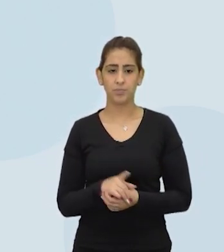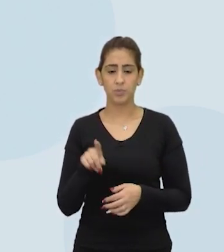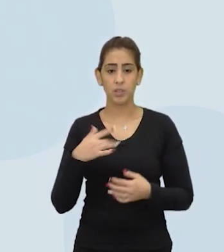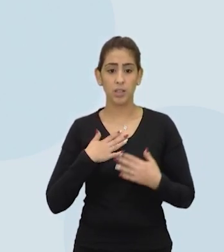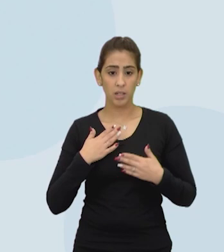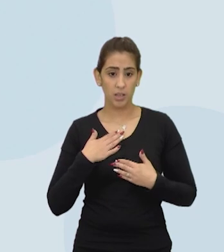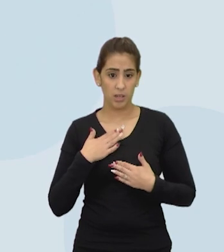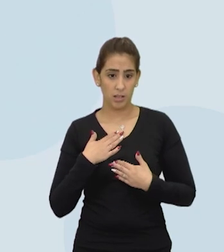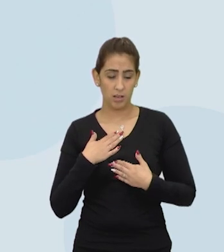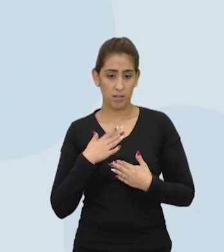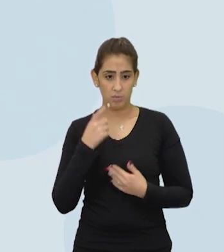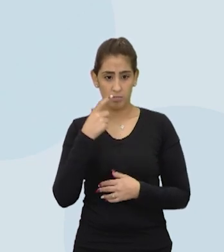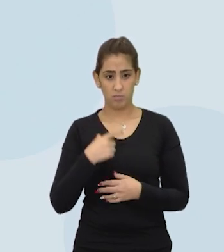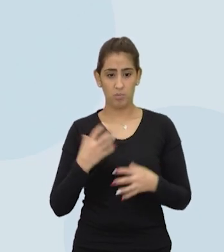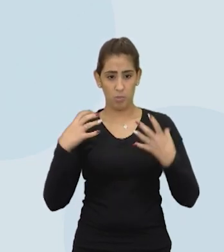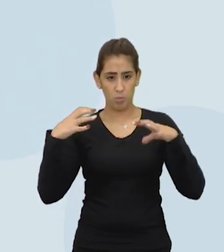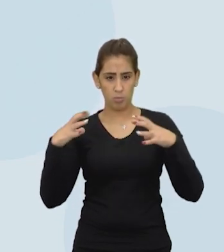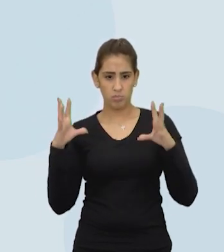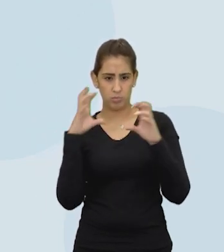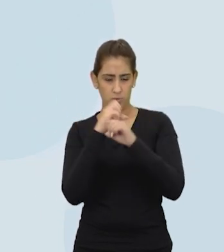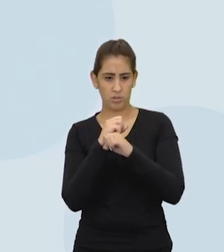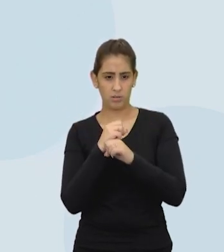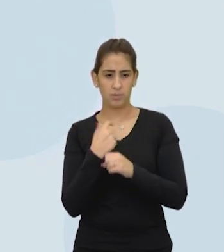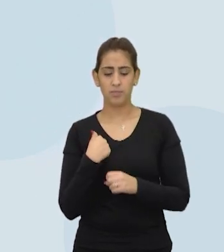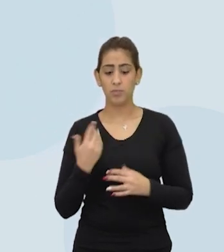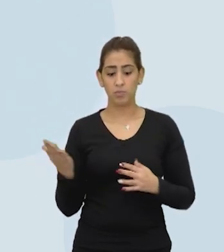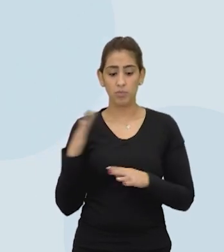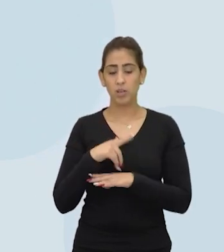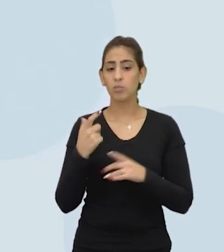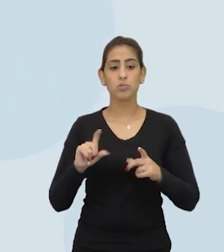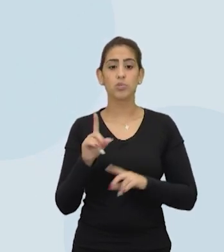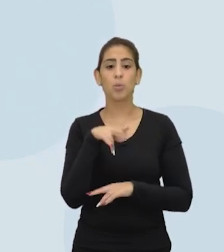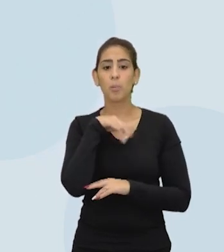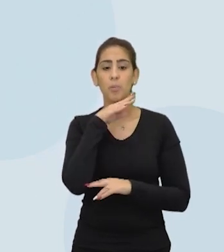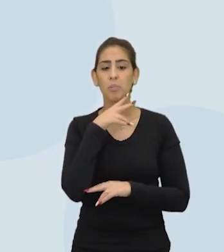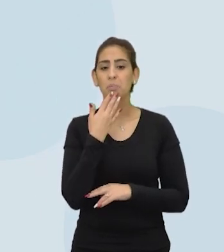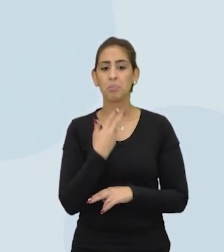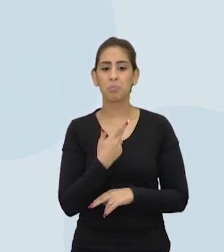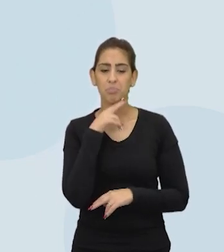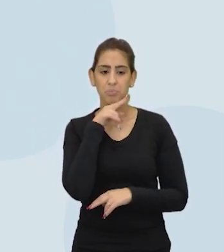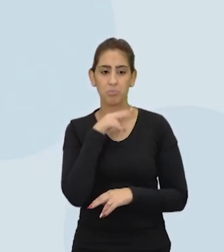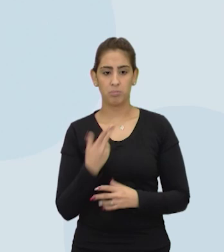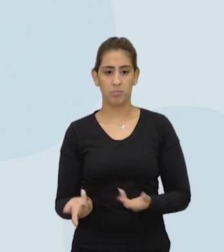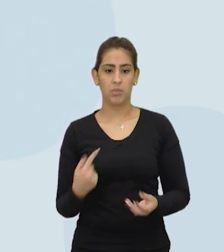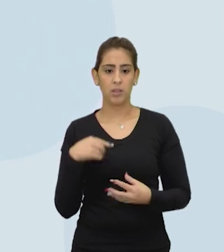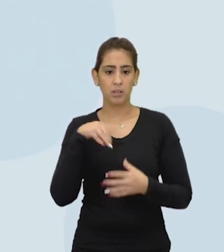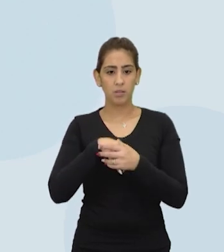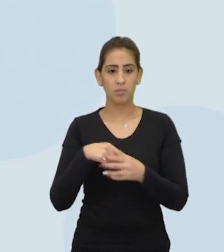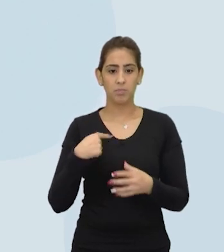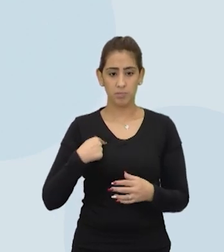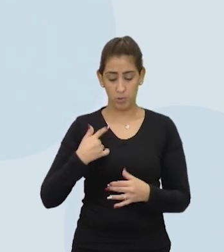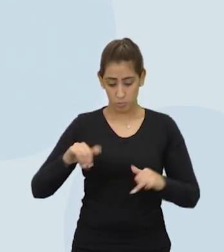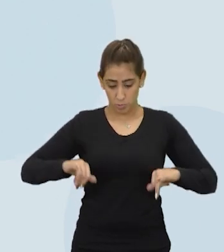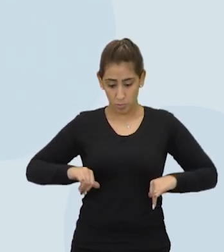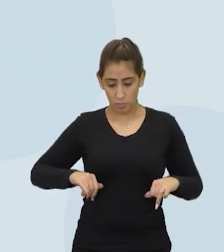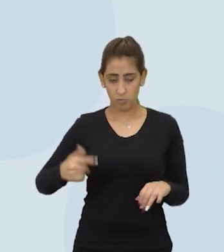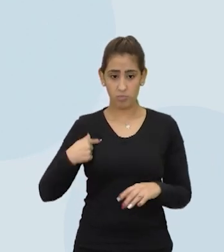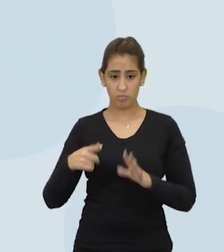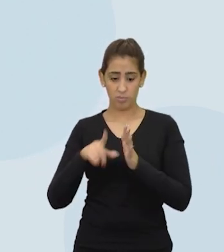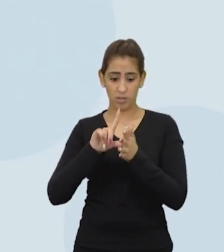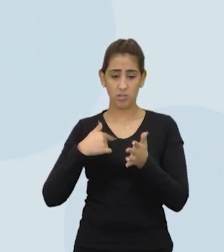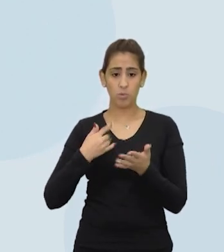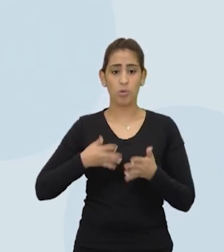eu sou vim do escuro, eu vim do que não presta. E eu sofro, desde a minha origem, desde a infância,